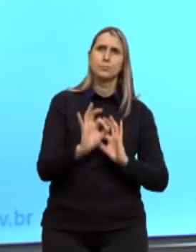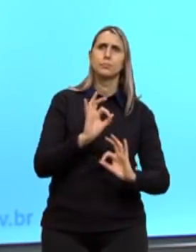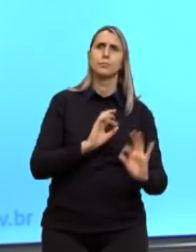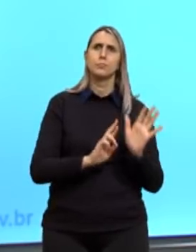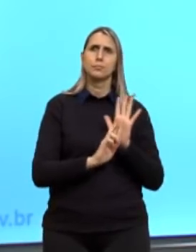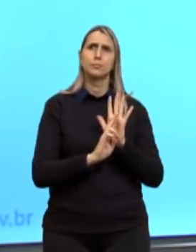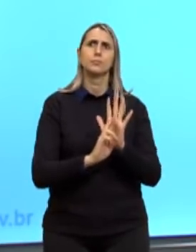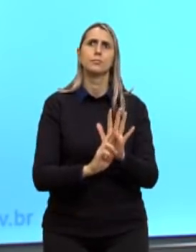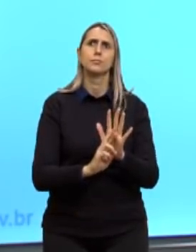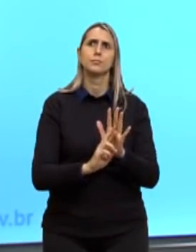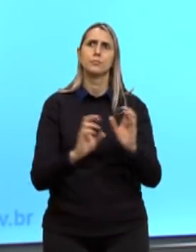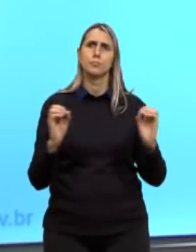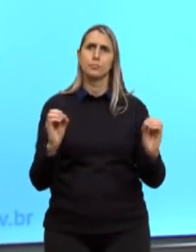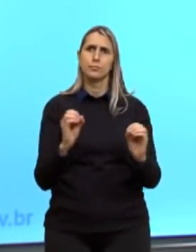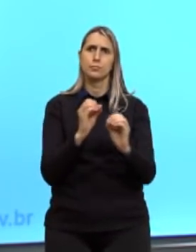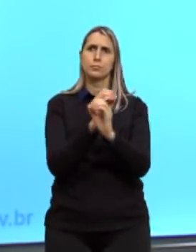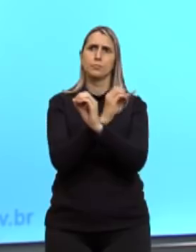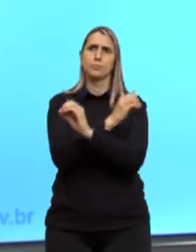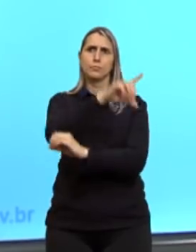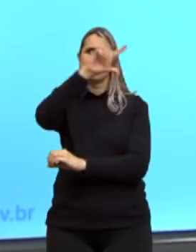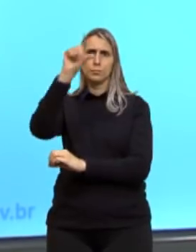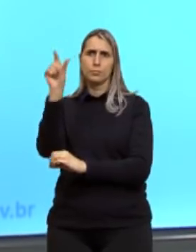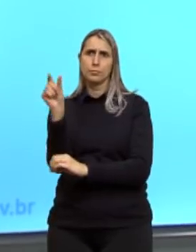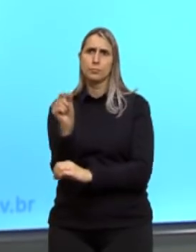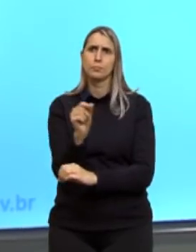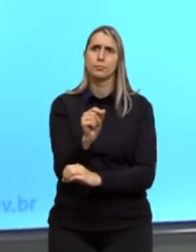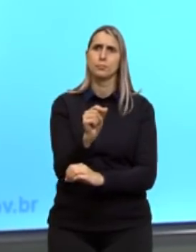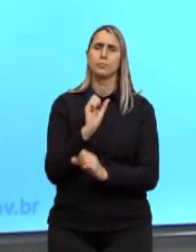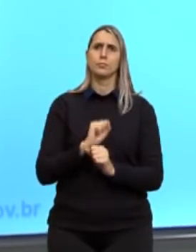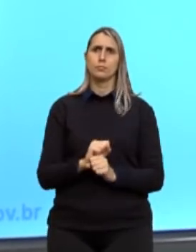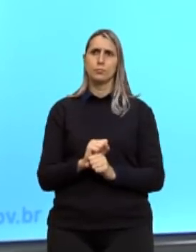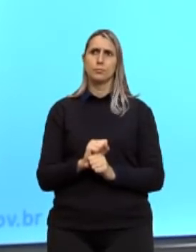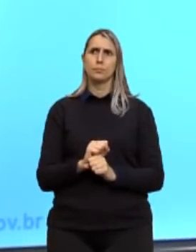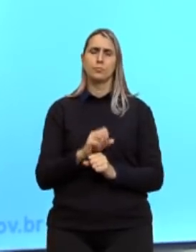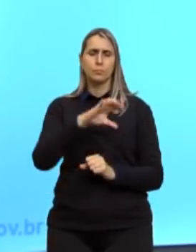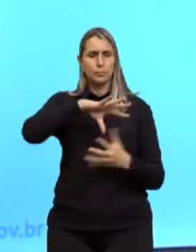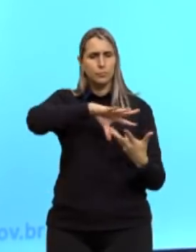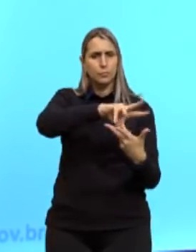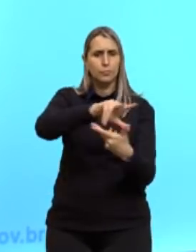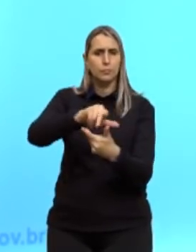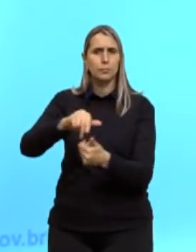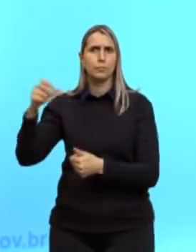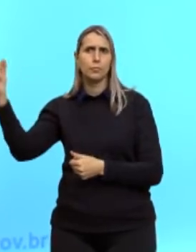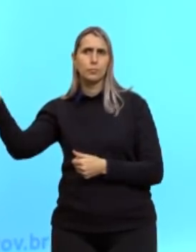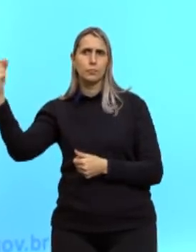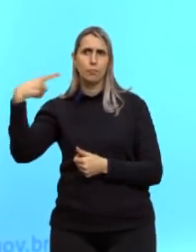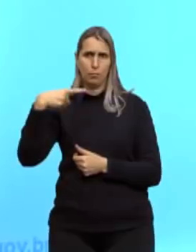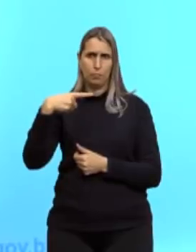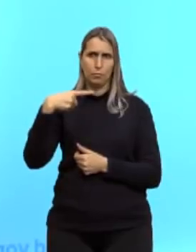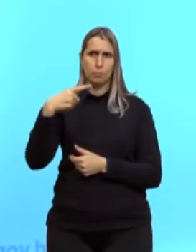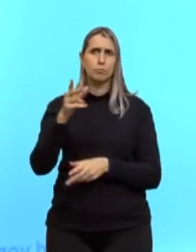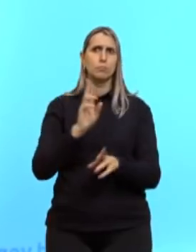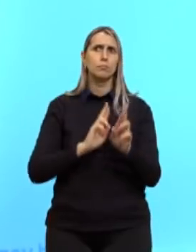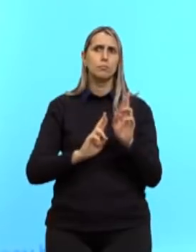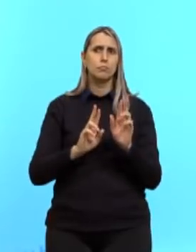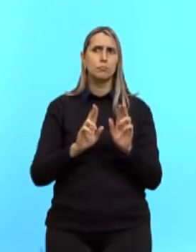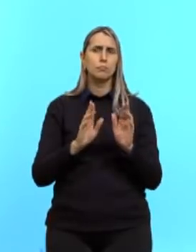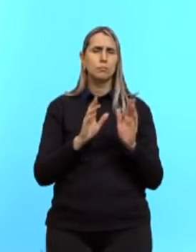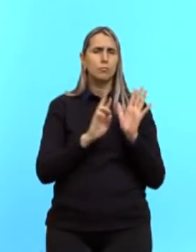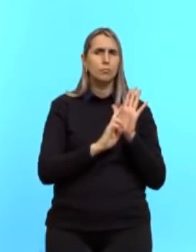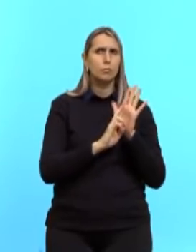representativo de uma equipe celular em que a lua a terra eo sol estão